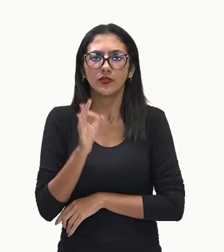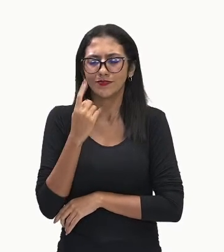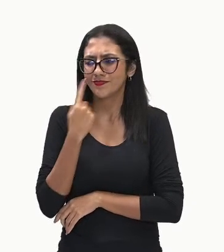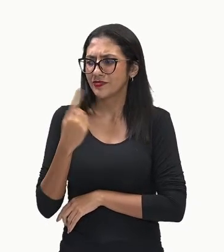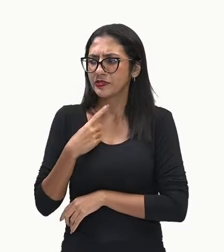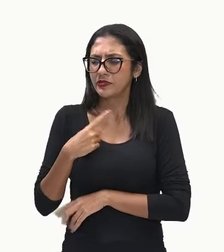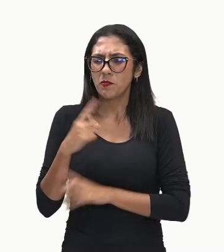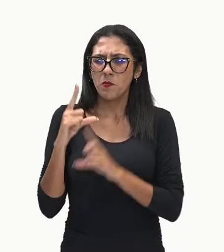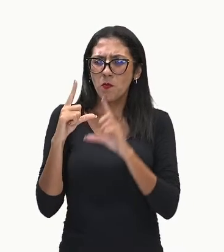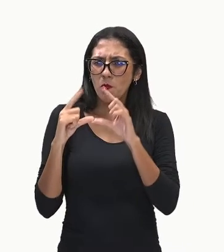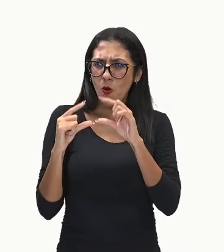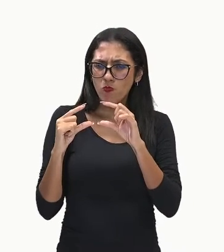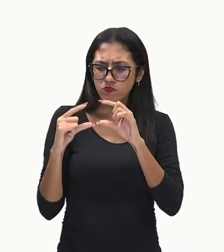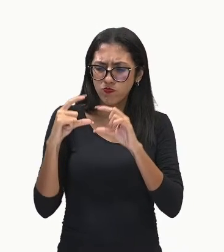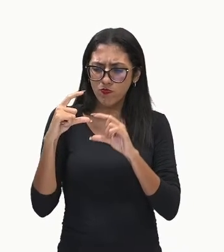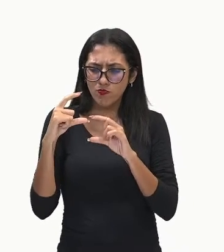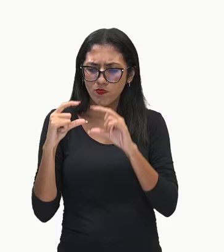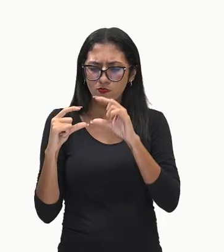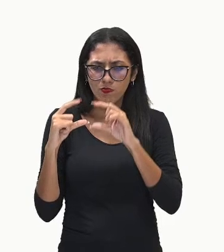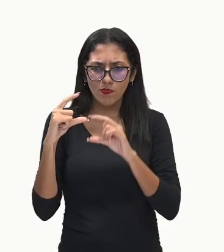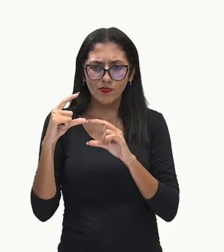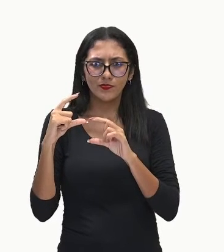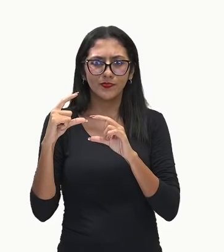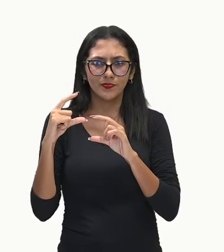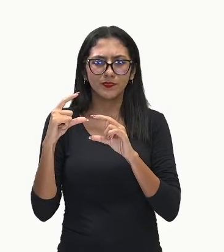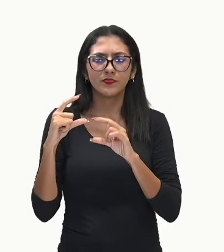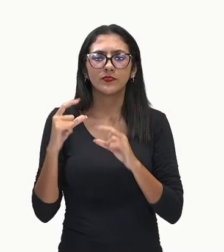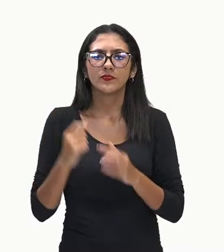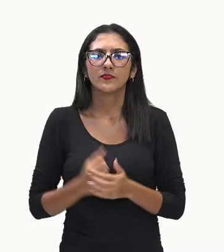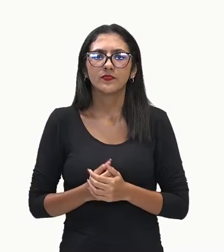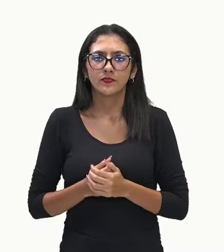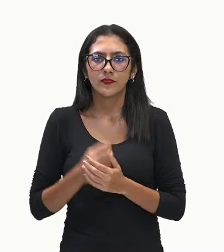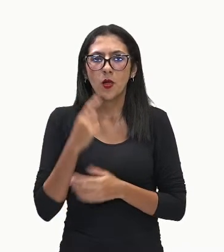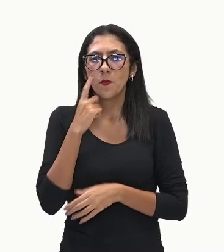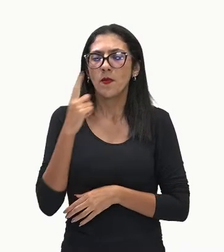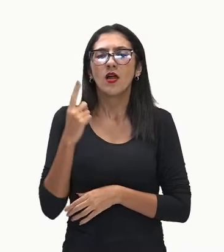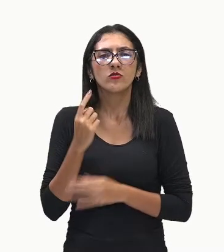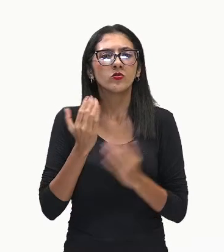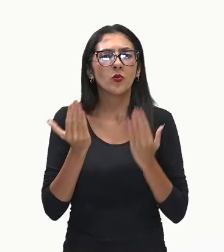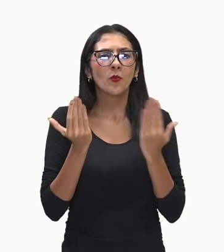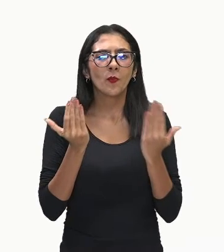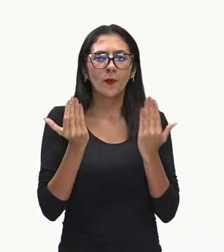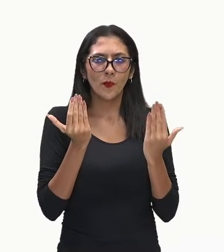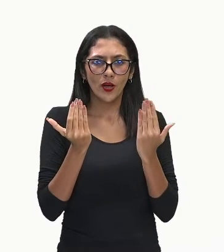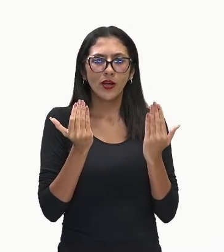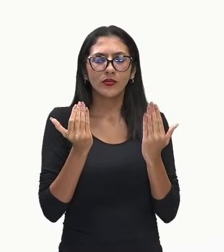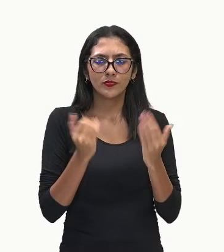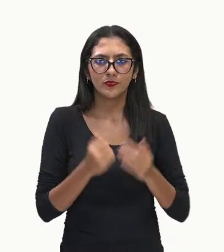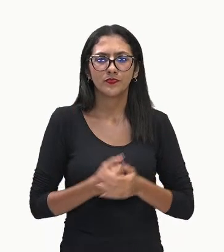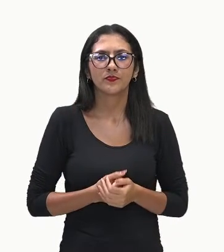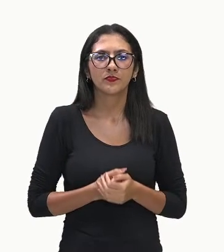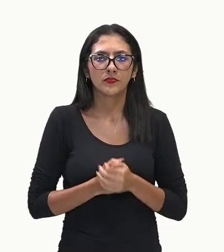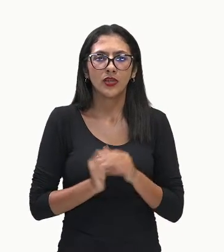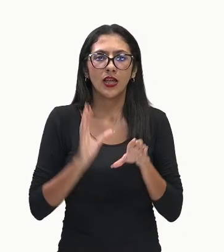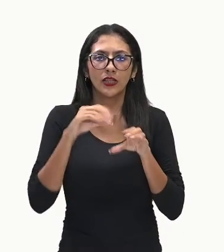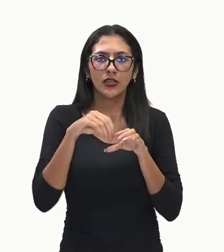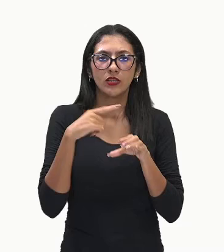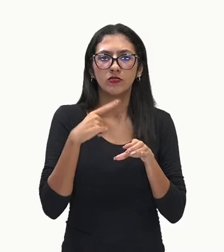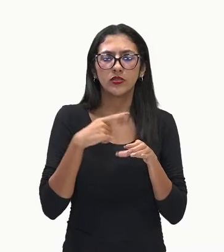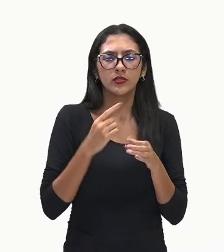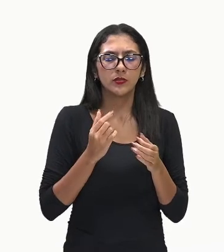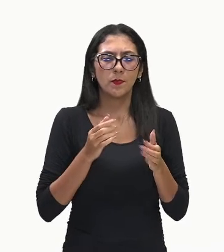para 80, no caso aqui, ó, o estado do Pará, dentre os 5, foi o que apresentou a menor taxa